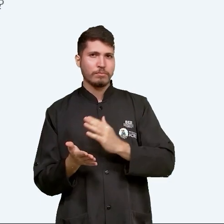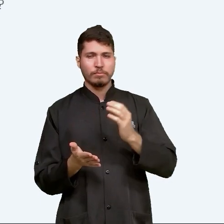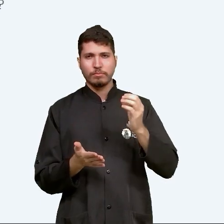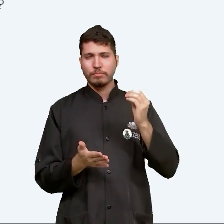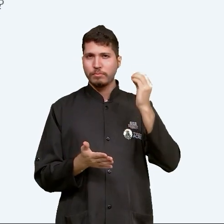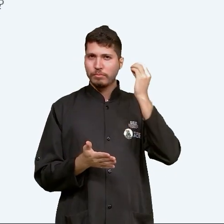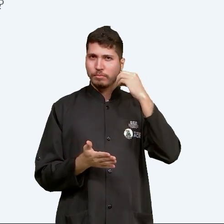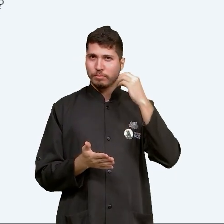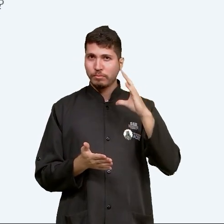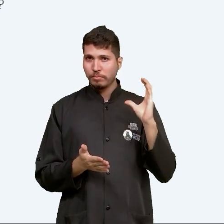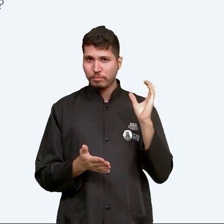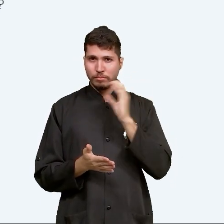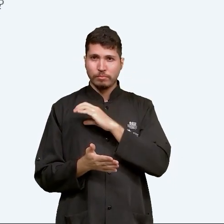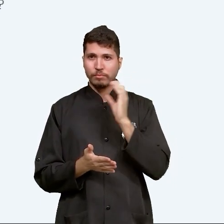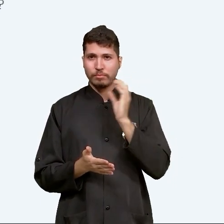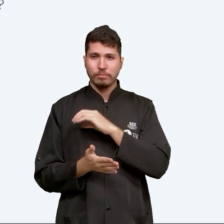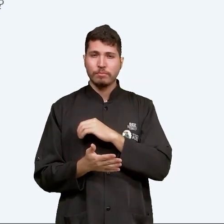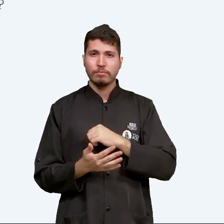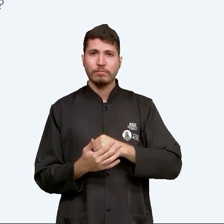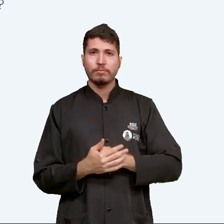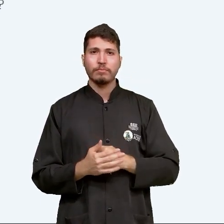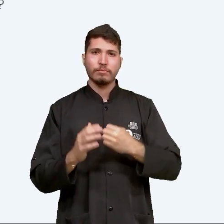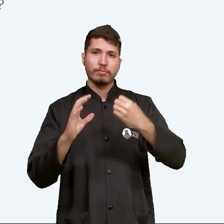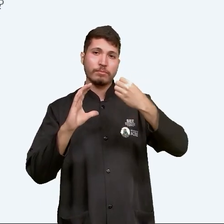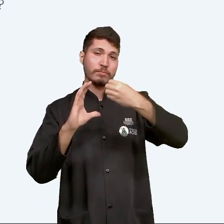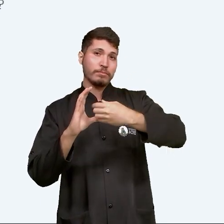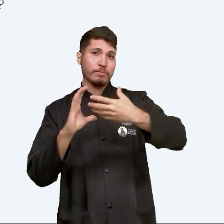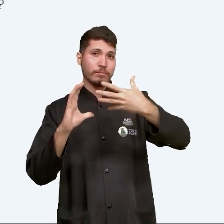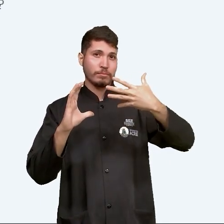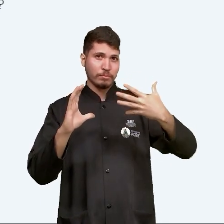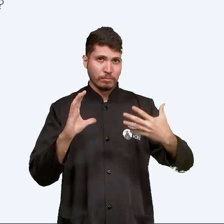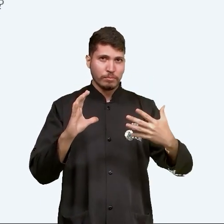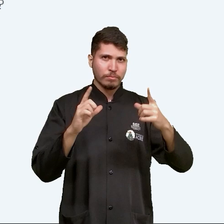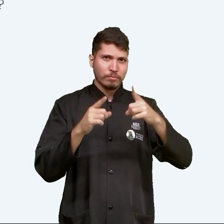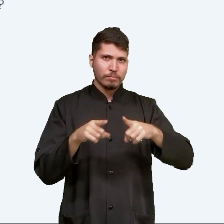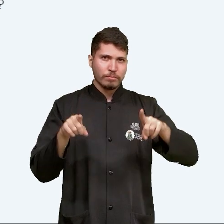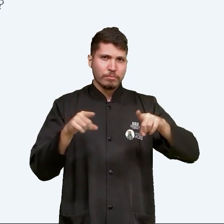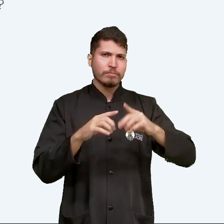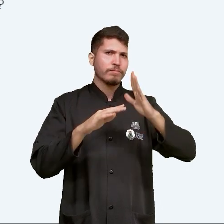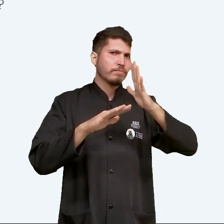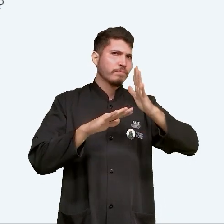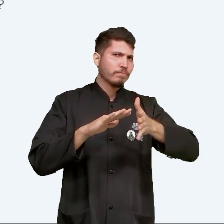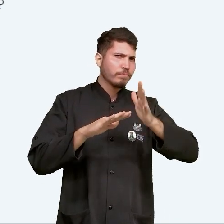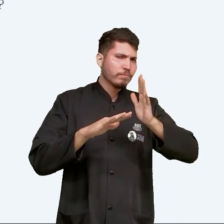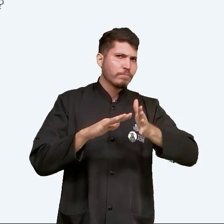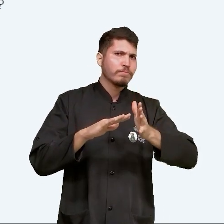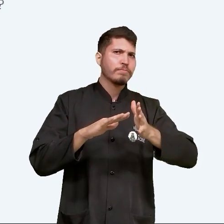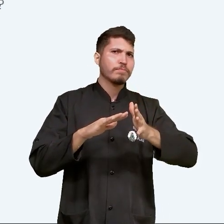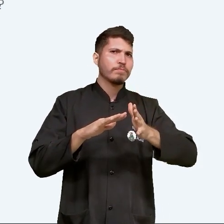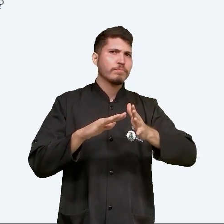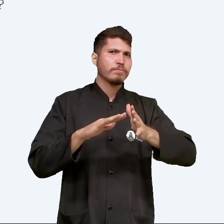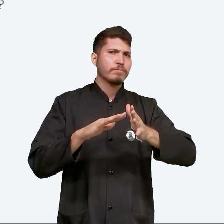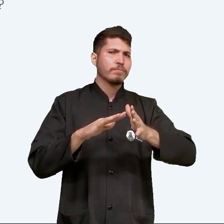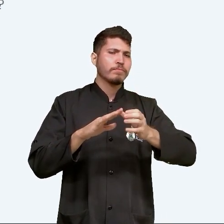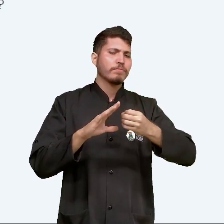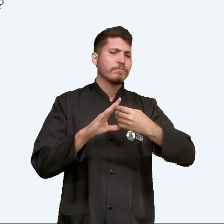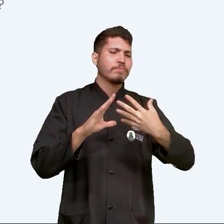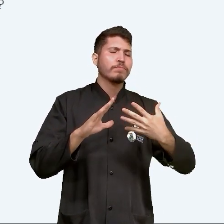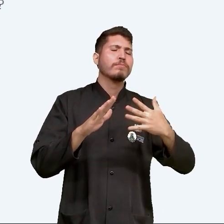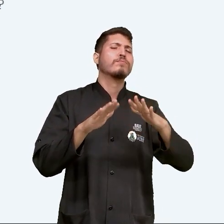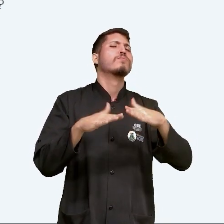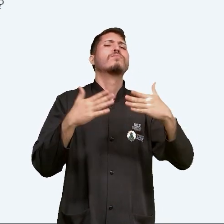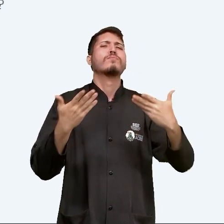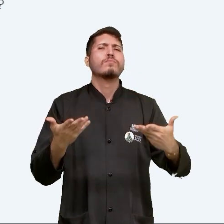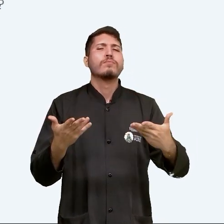tá? O que caracteriza a música contemporânea? Isso daí é para você marcar a resposta correta,